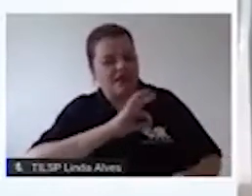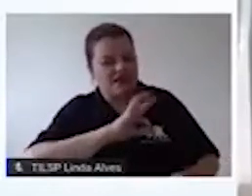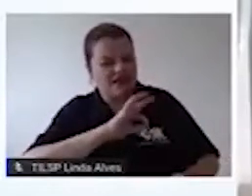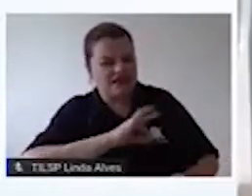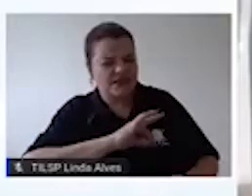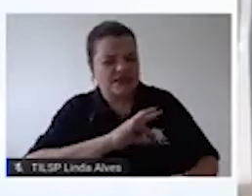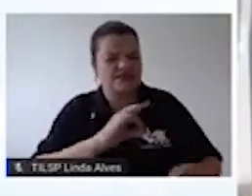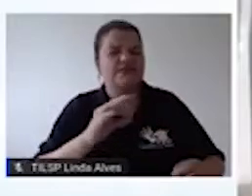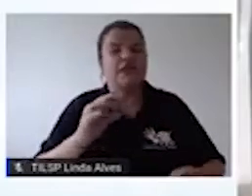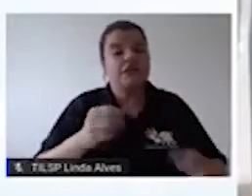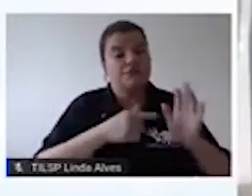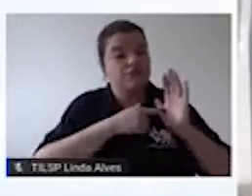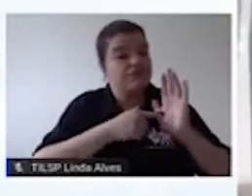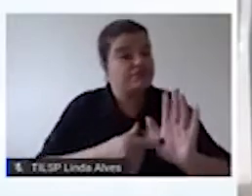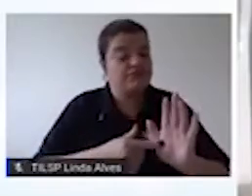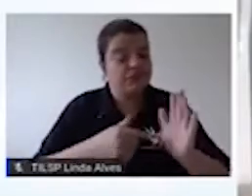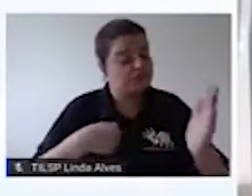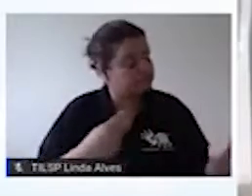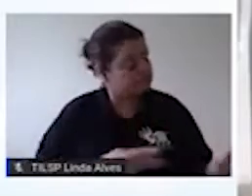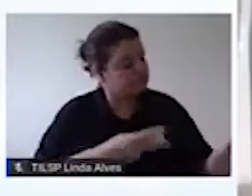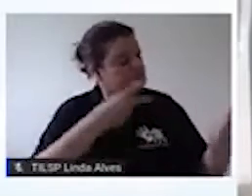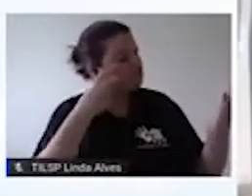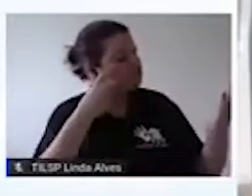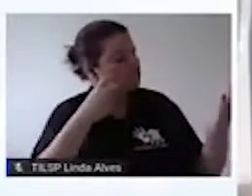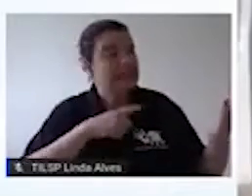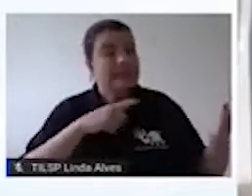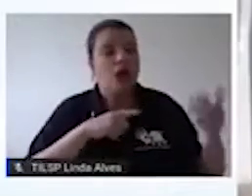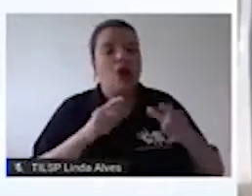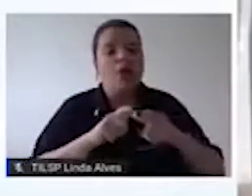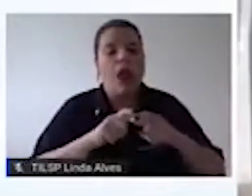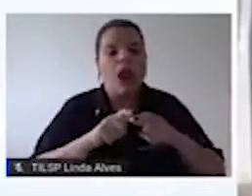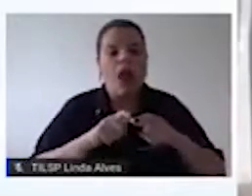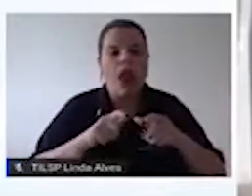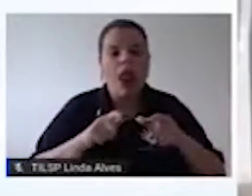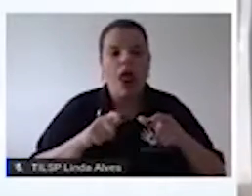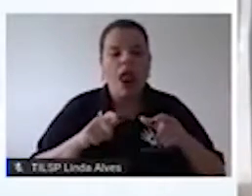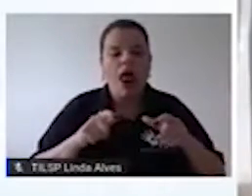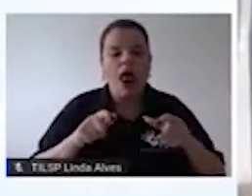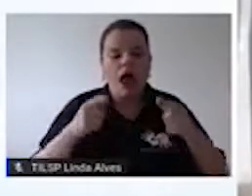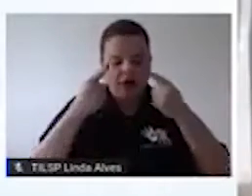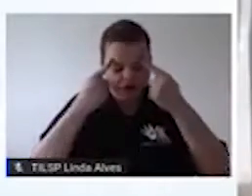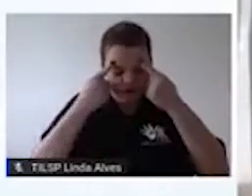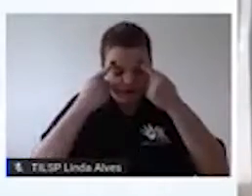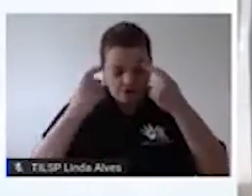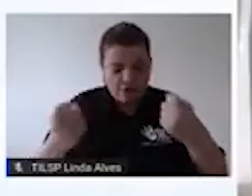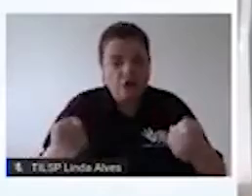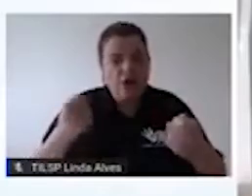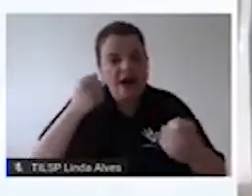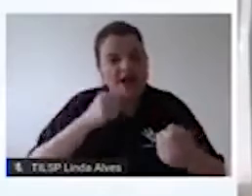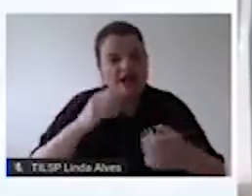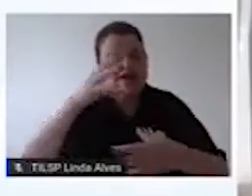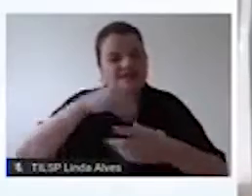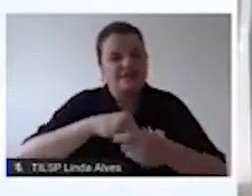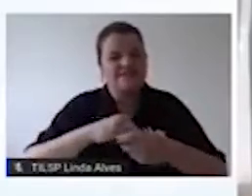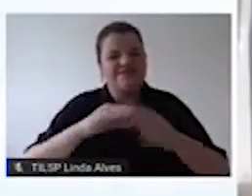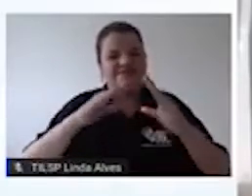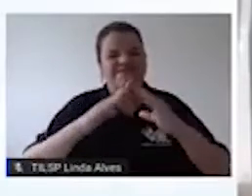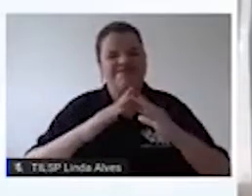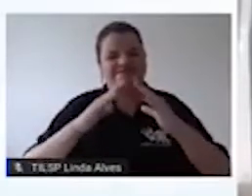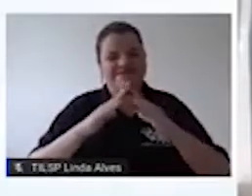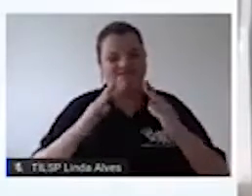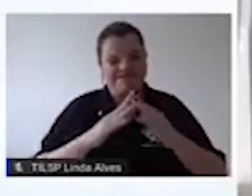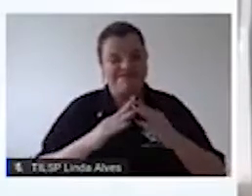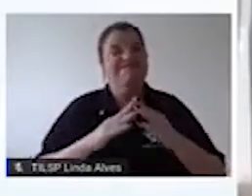2020 mostram a elevação no número de violência doméstica em função da pandemia, em função